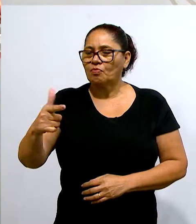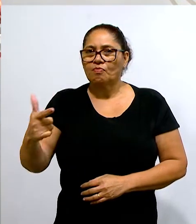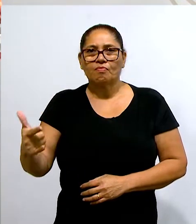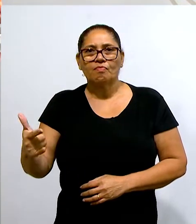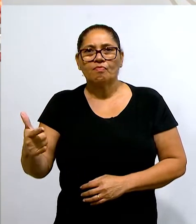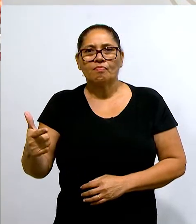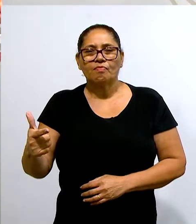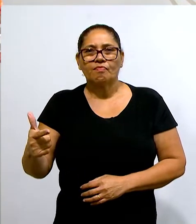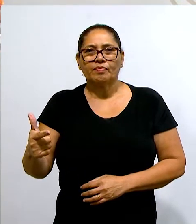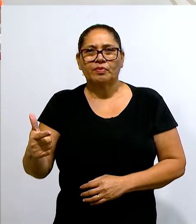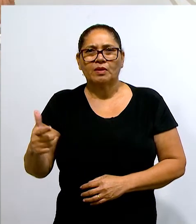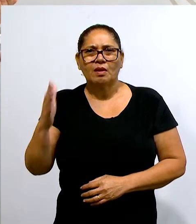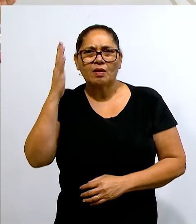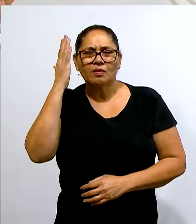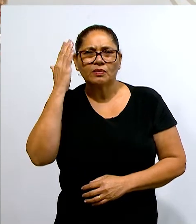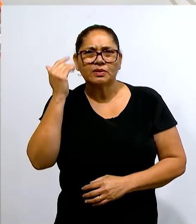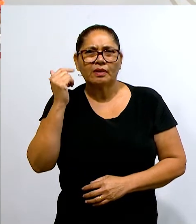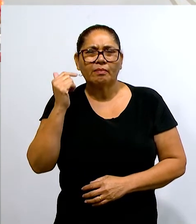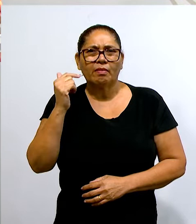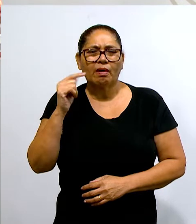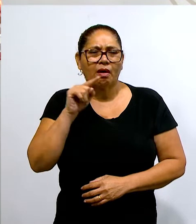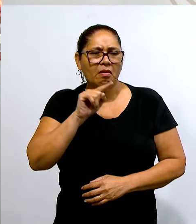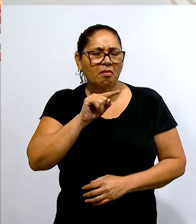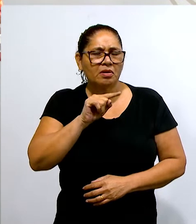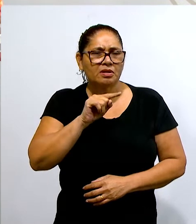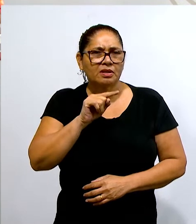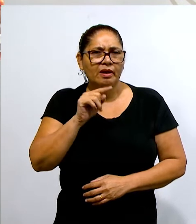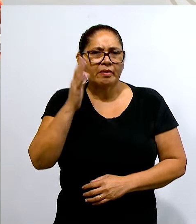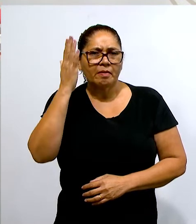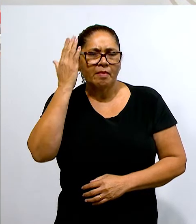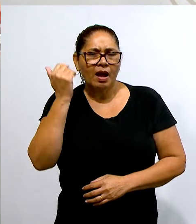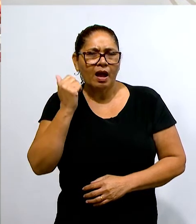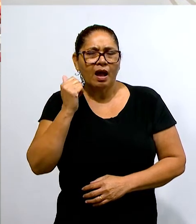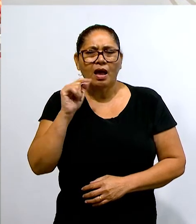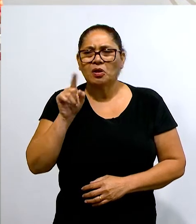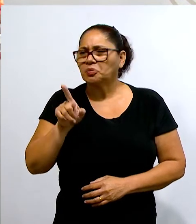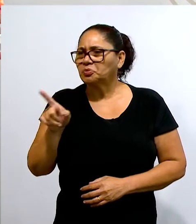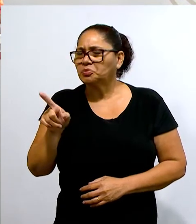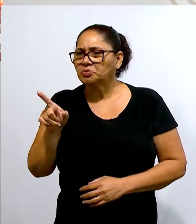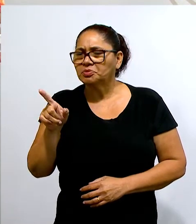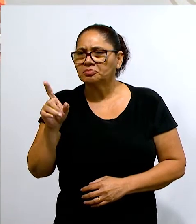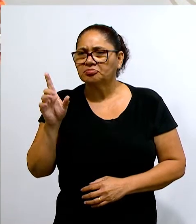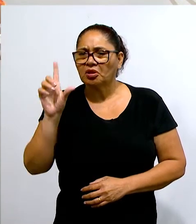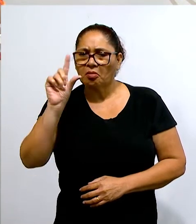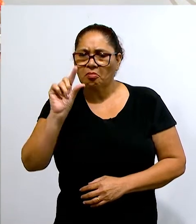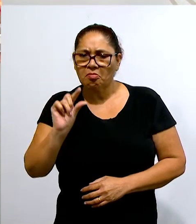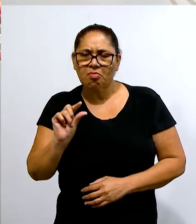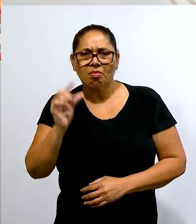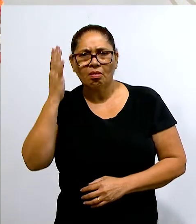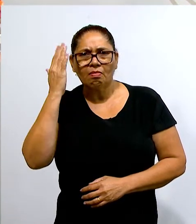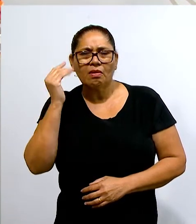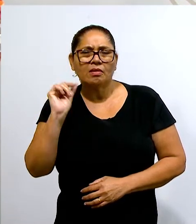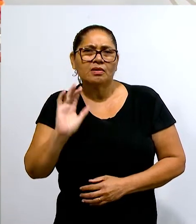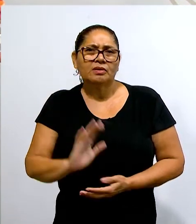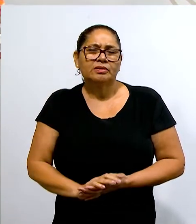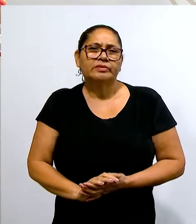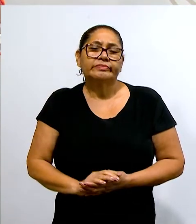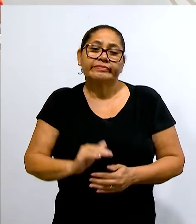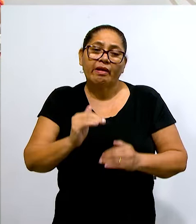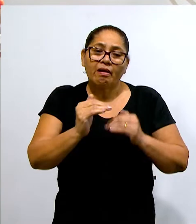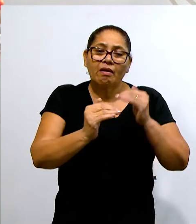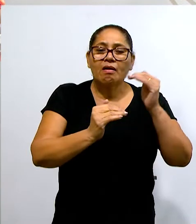Nesses diversos saberes, um sabe mais, outro sabe menos, um sabe pouco. E assim, nesse processo